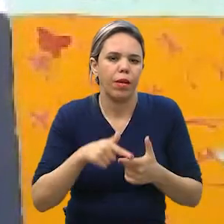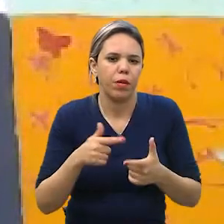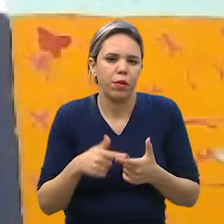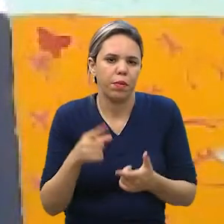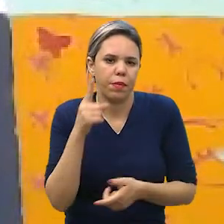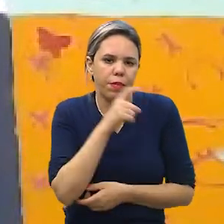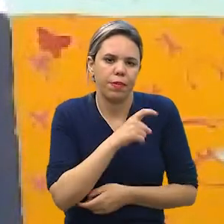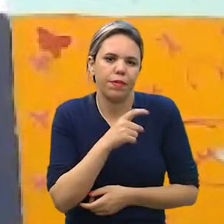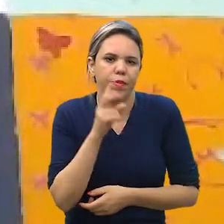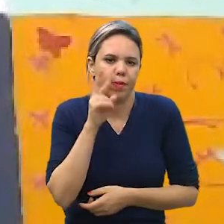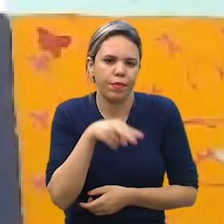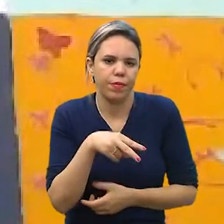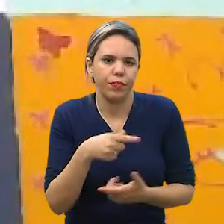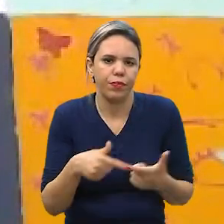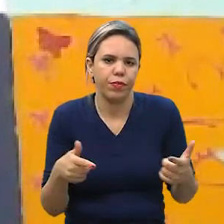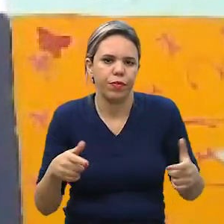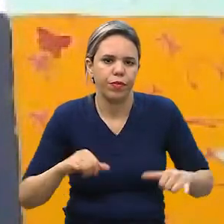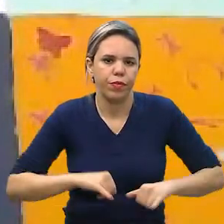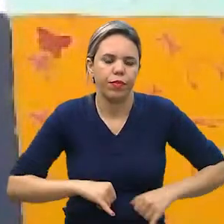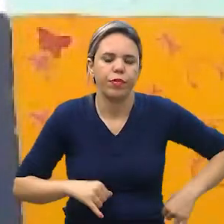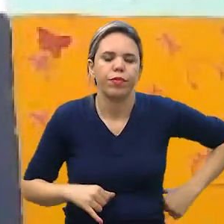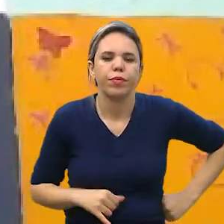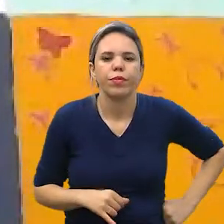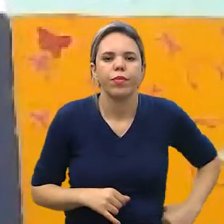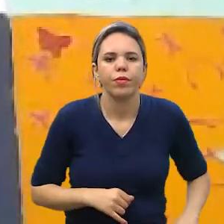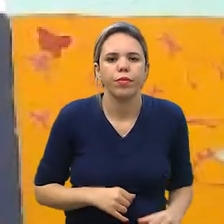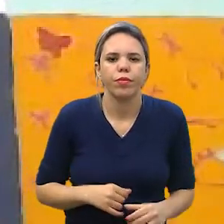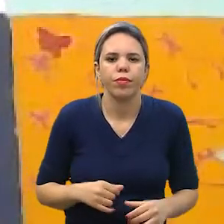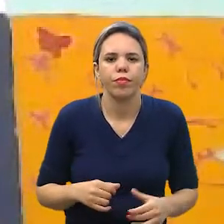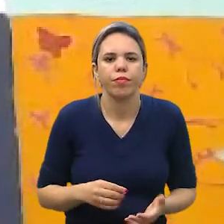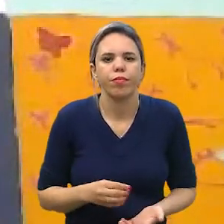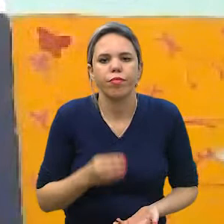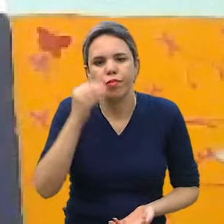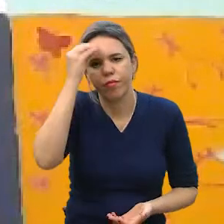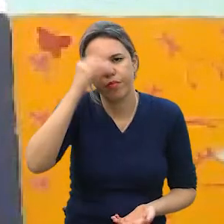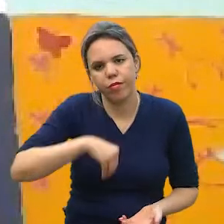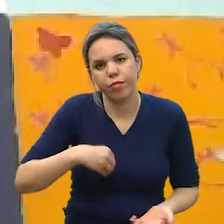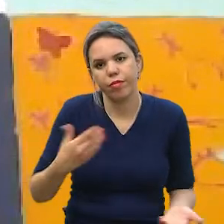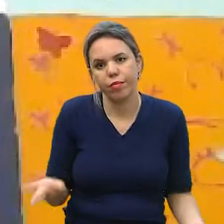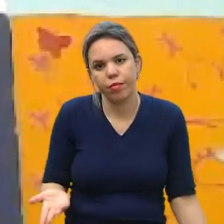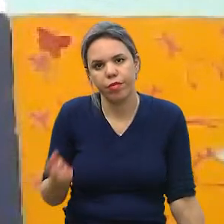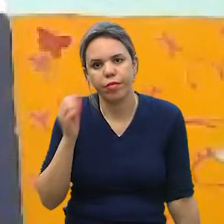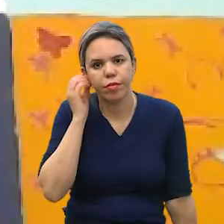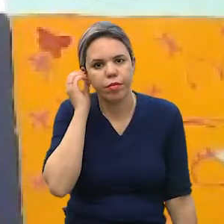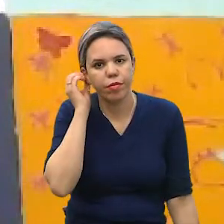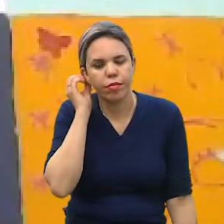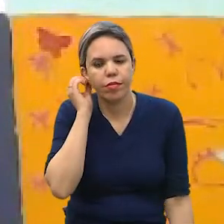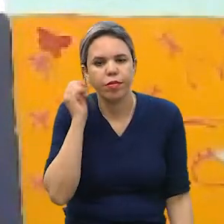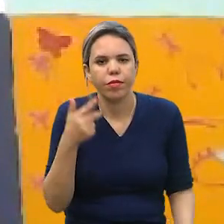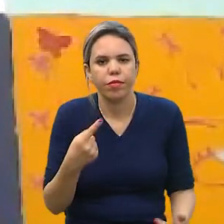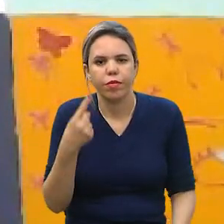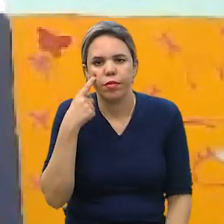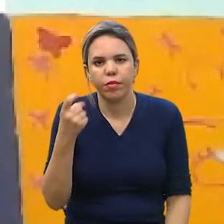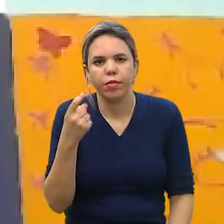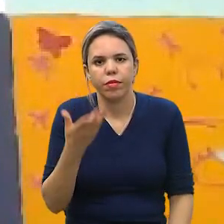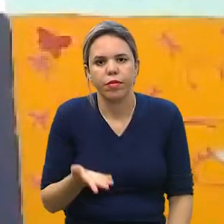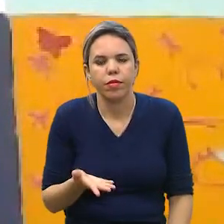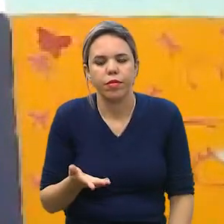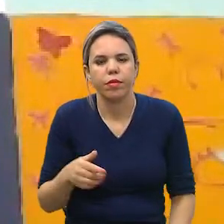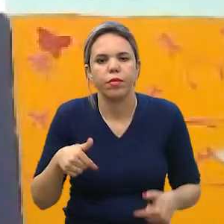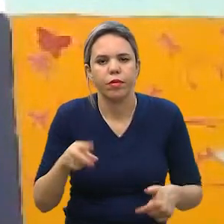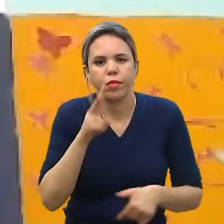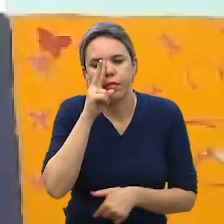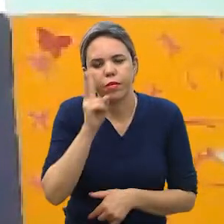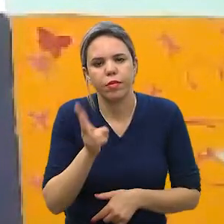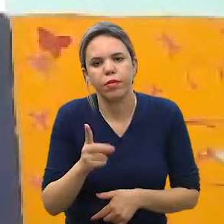realmente a gente vê de forma que eles estão bastante desmotivados. Até é uma coisa interessante, né? Na Ação